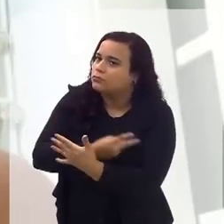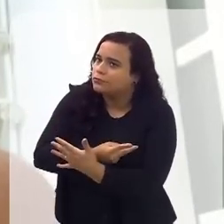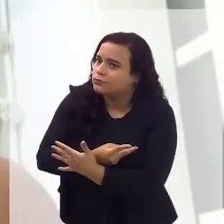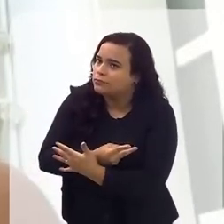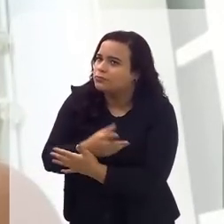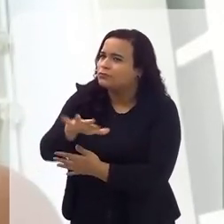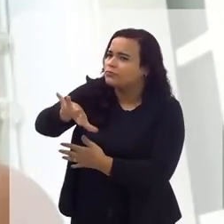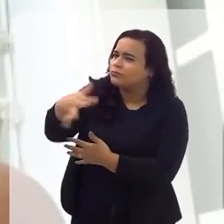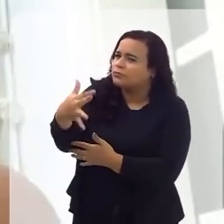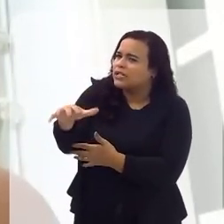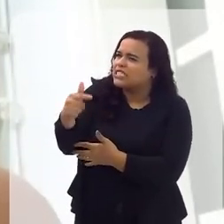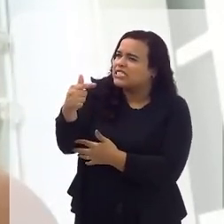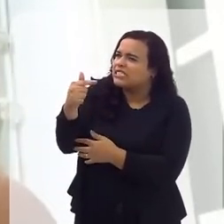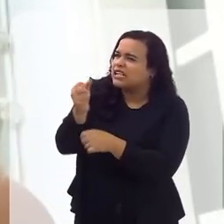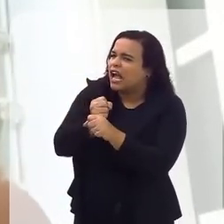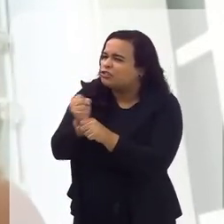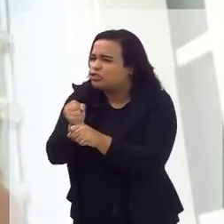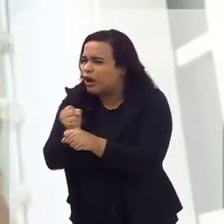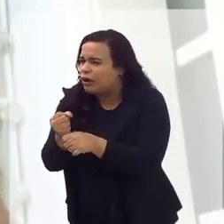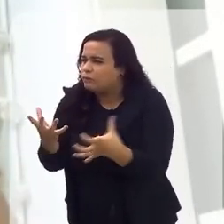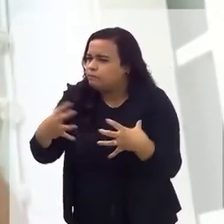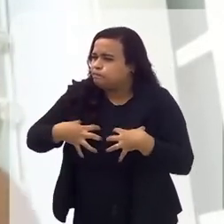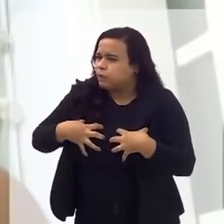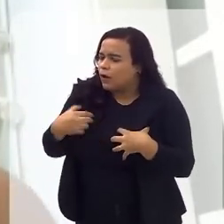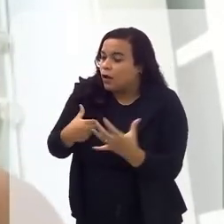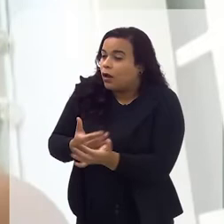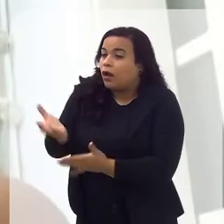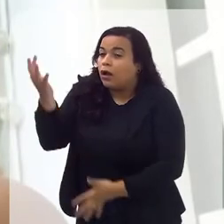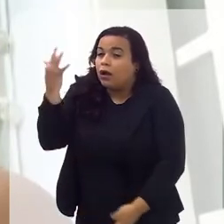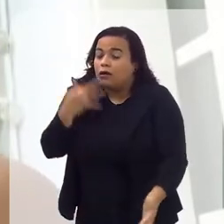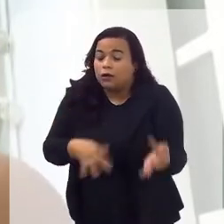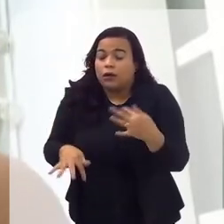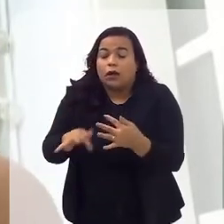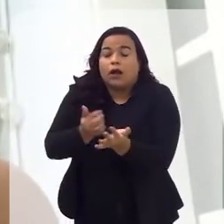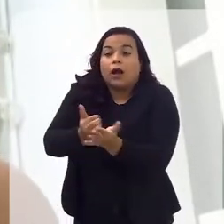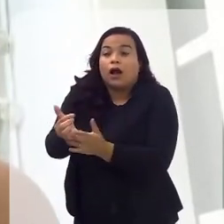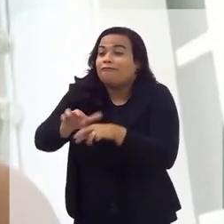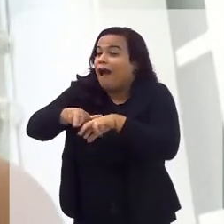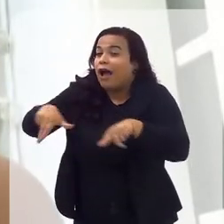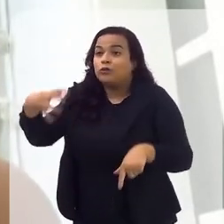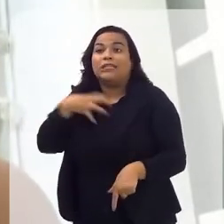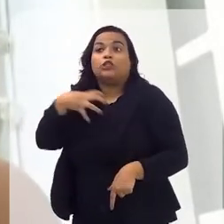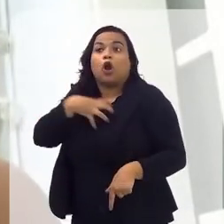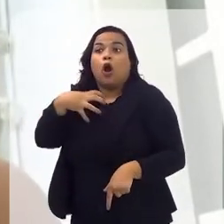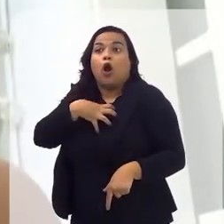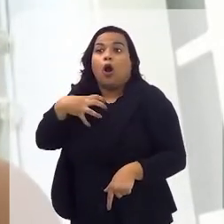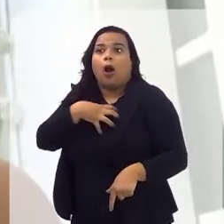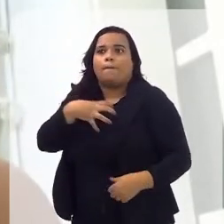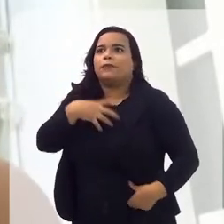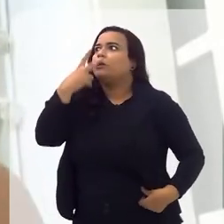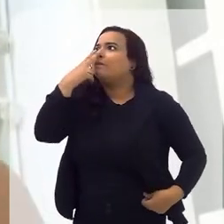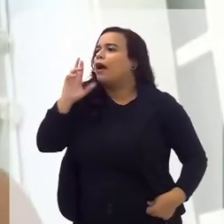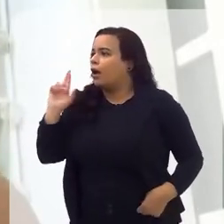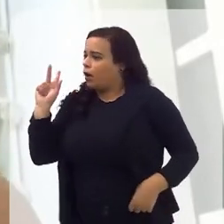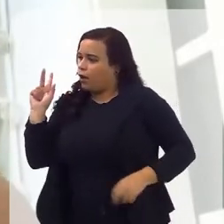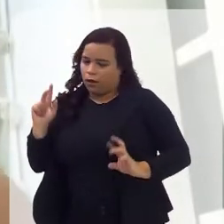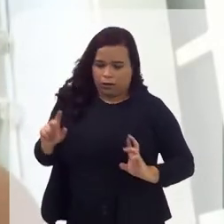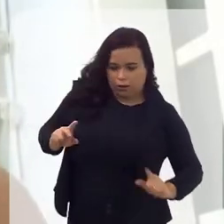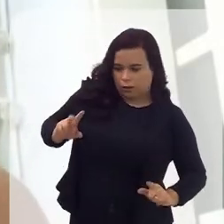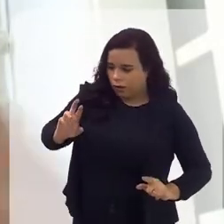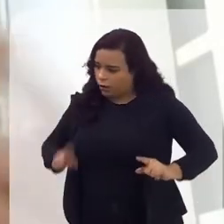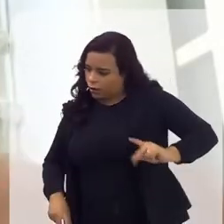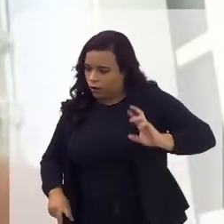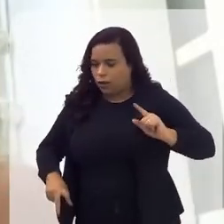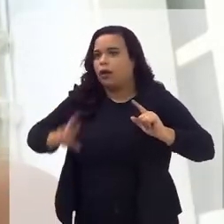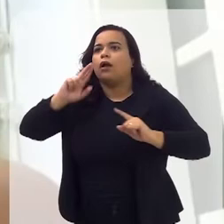passando, mais ou menos com 7 anos de prótese, eu comecei a sentir uma série de sintomas. Só que esses sintomas não conversavam entre si.